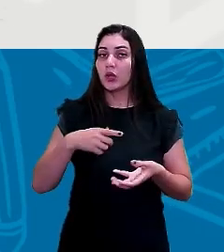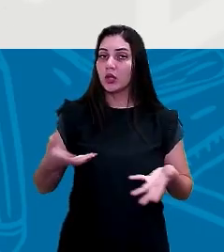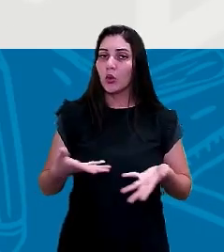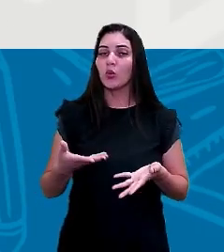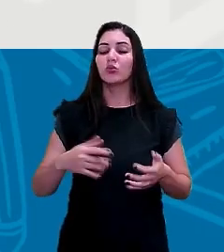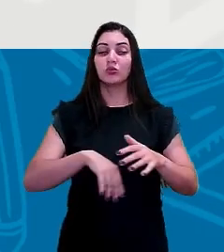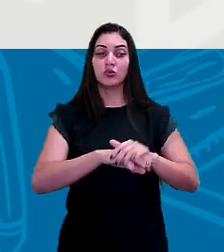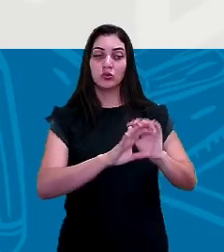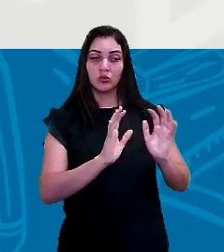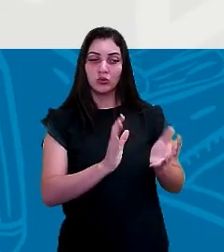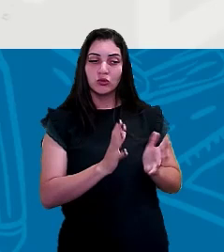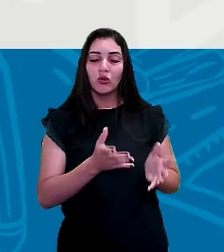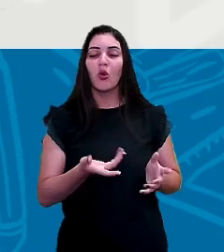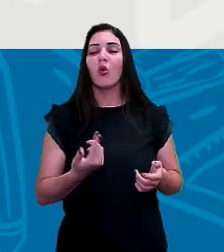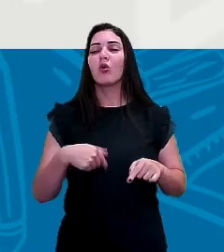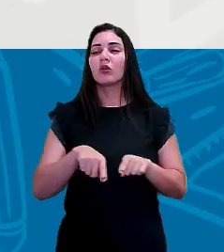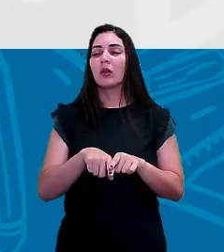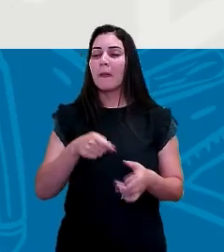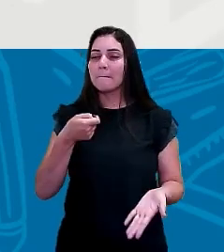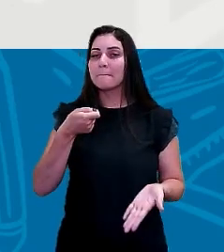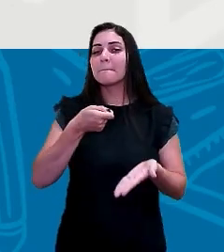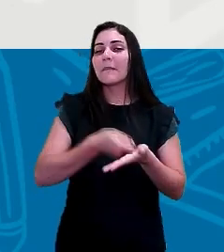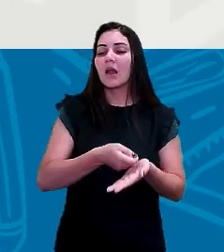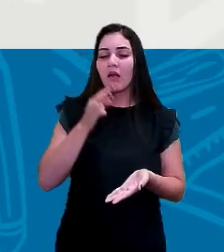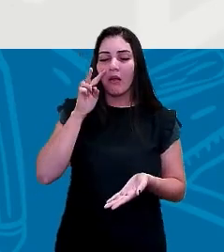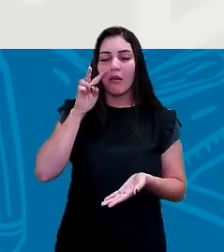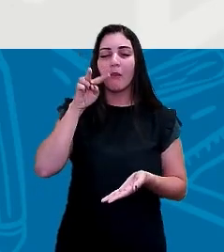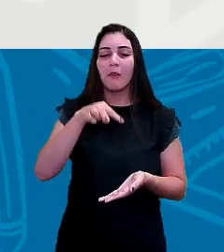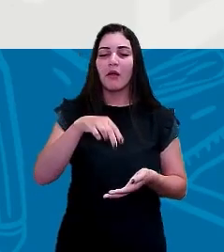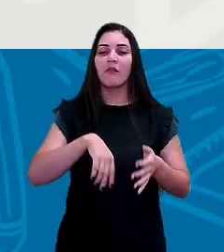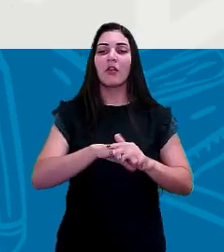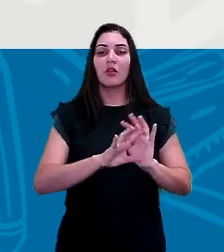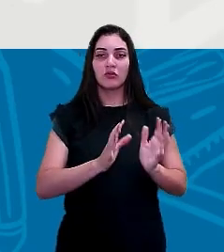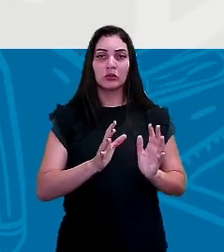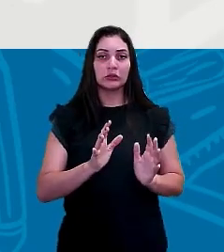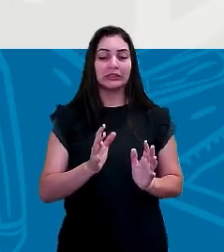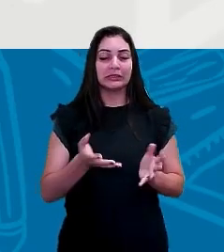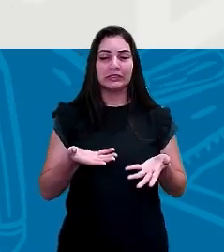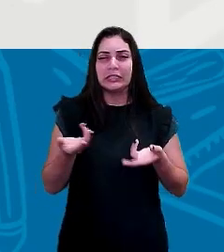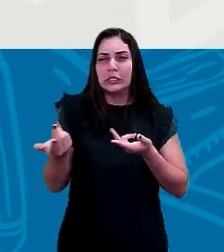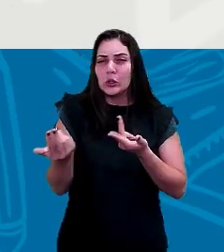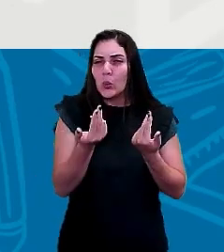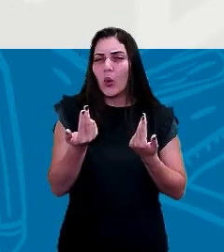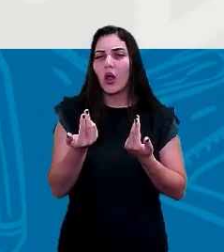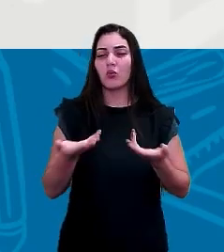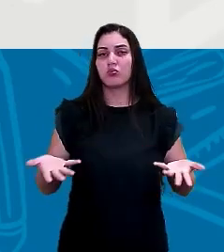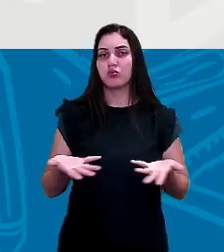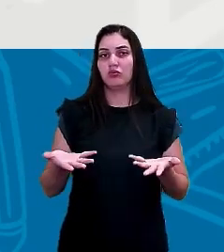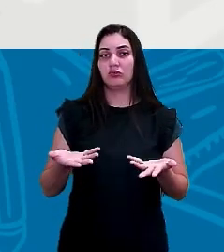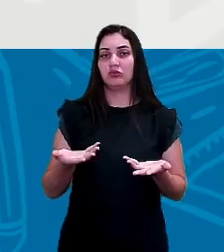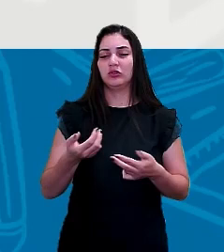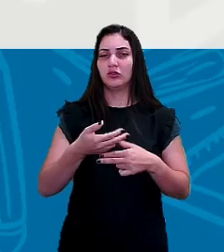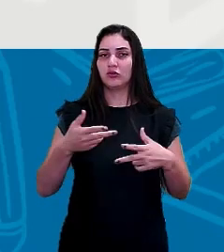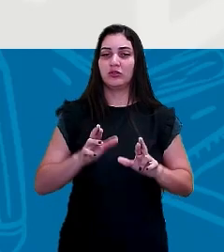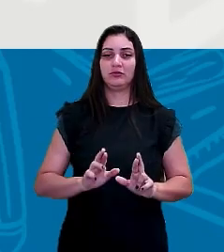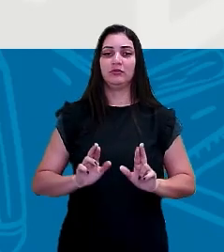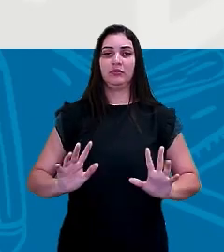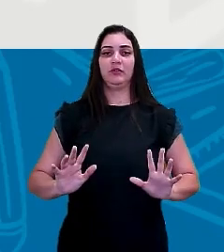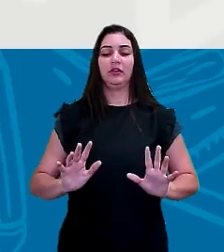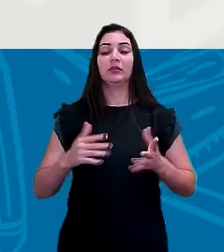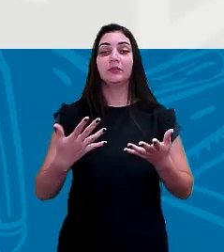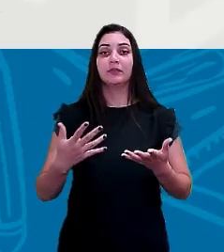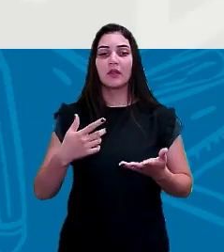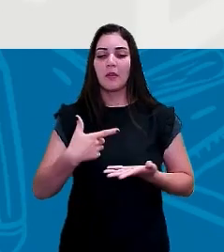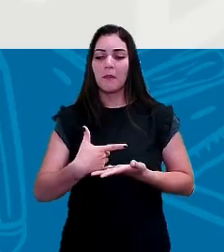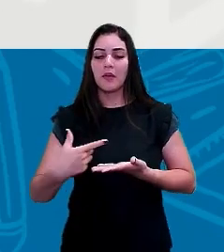futebol, os ingressos, não era do modo que a gente visualiza hoje em dia. As coisas eram muito diferentes. Então, para